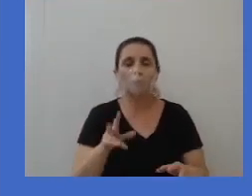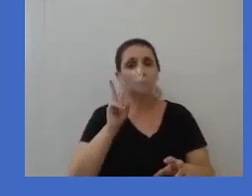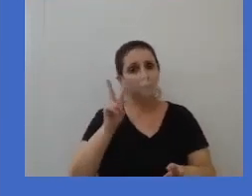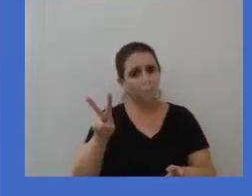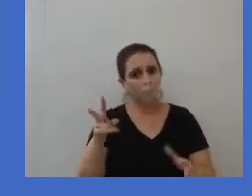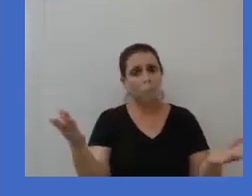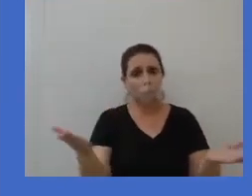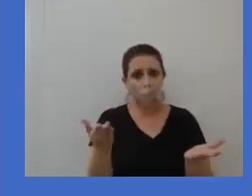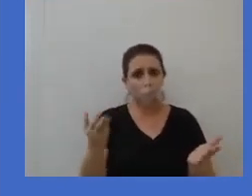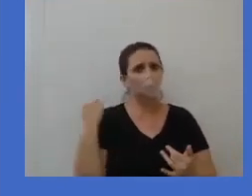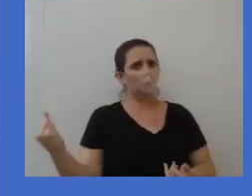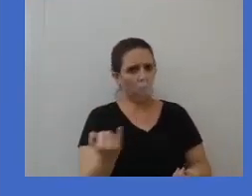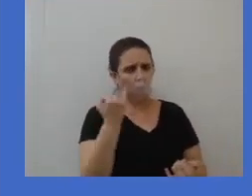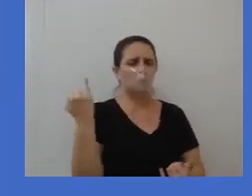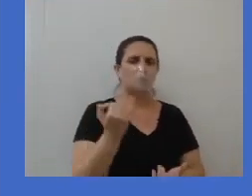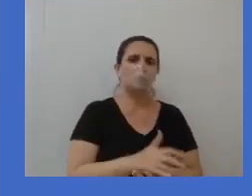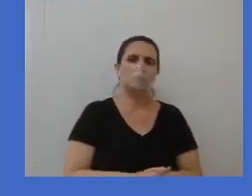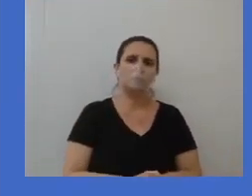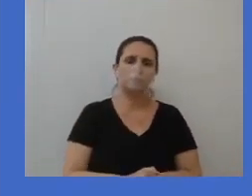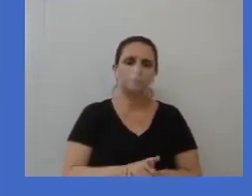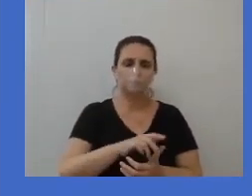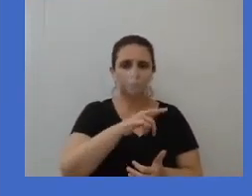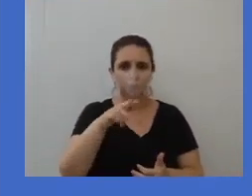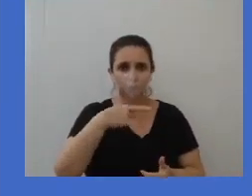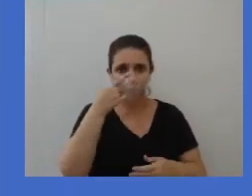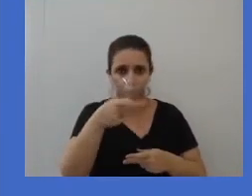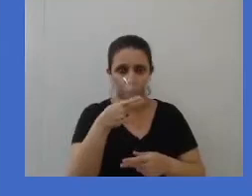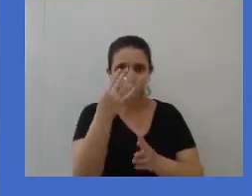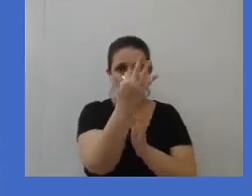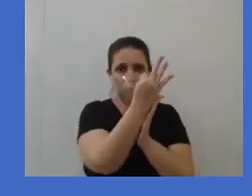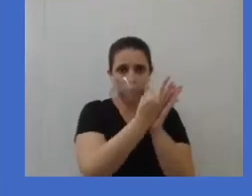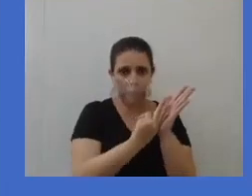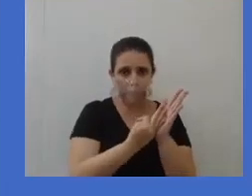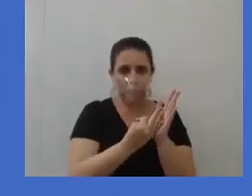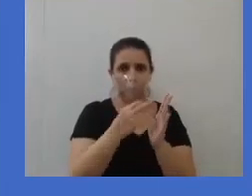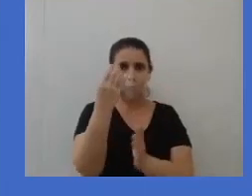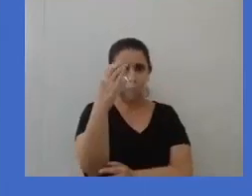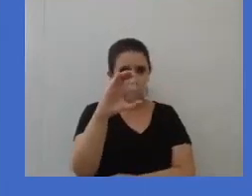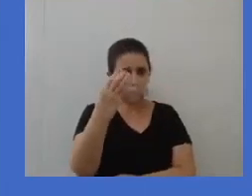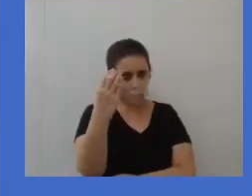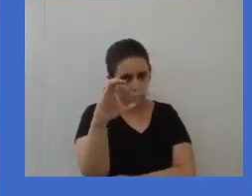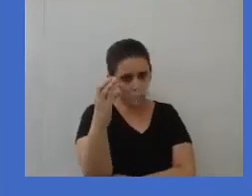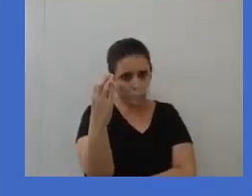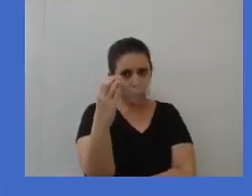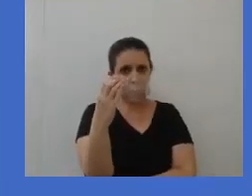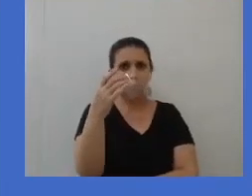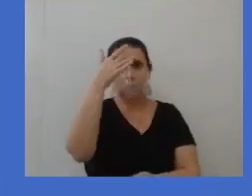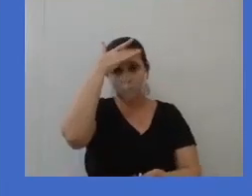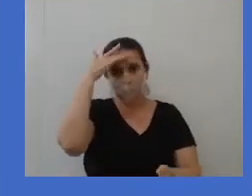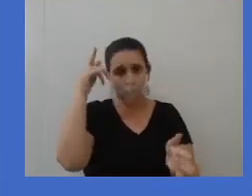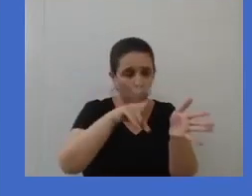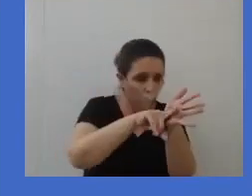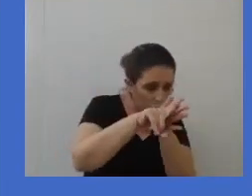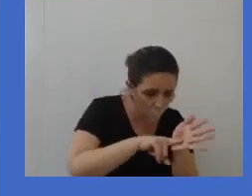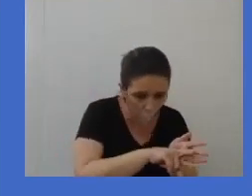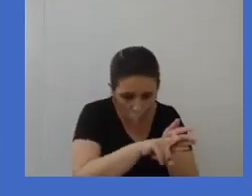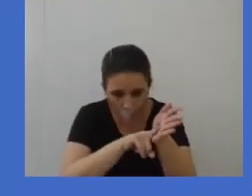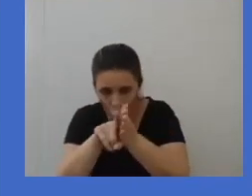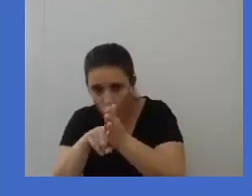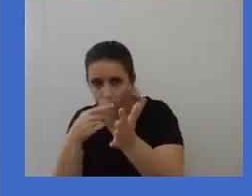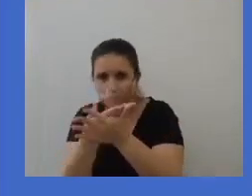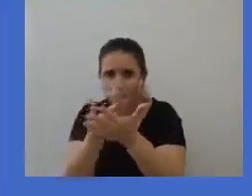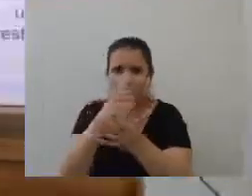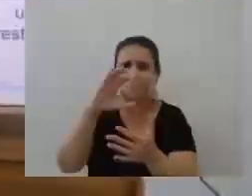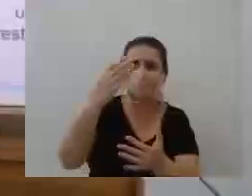aqui um detalhezinho importante. Quando nós falamos de textos científicos, são pesquisadores, são pessoas,